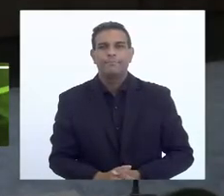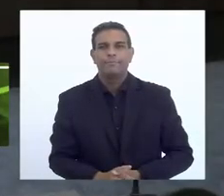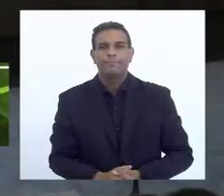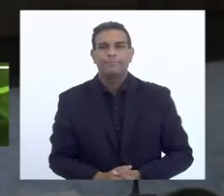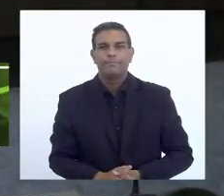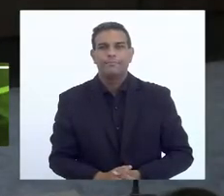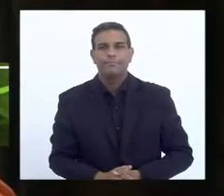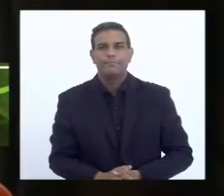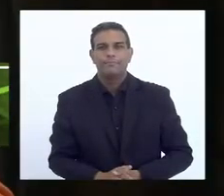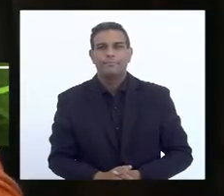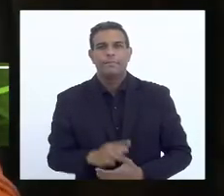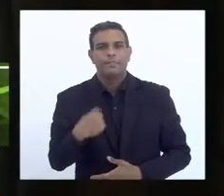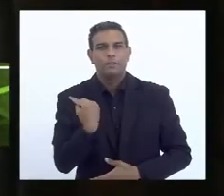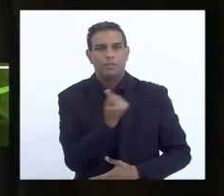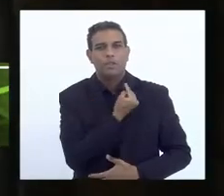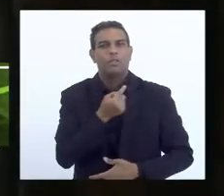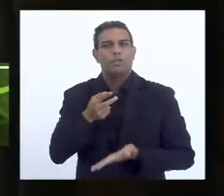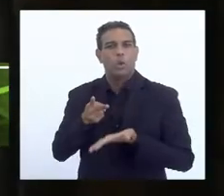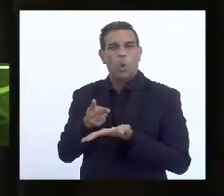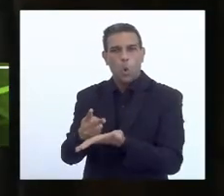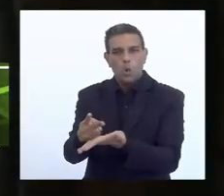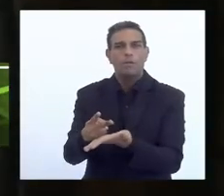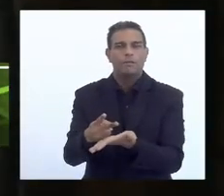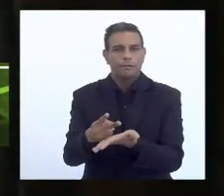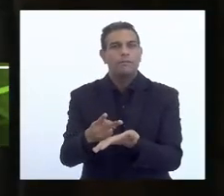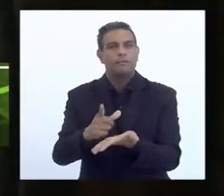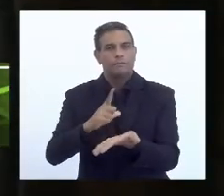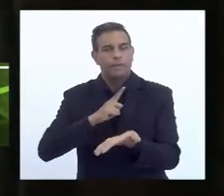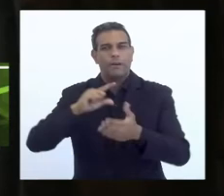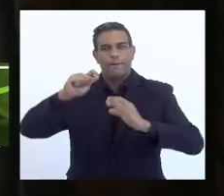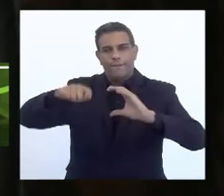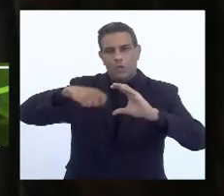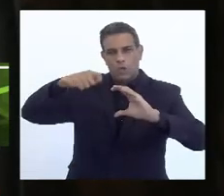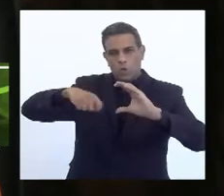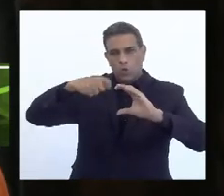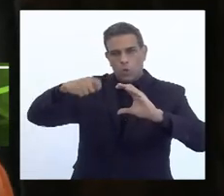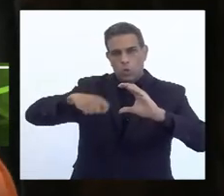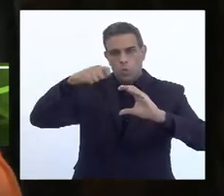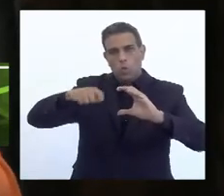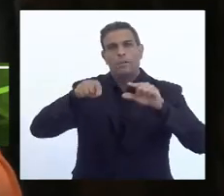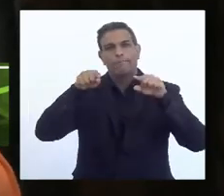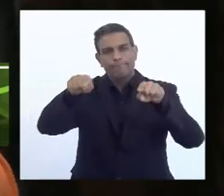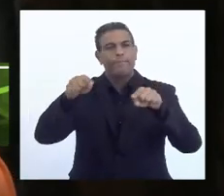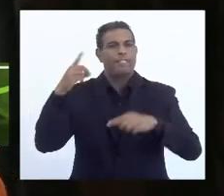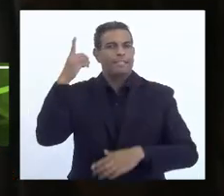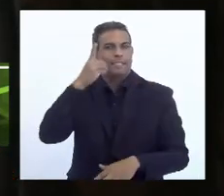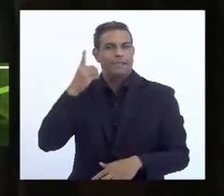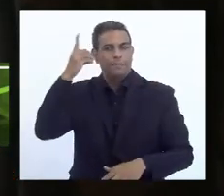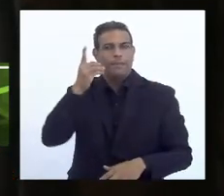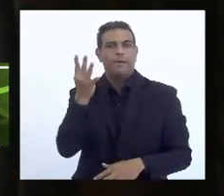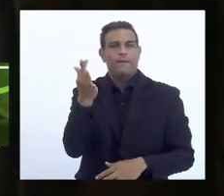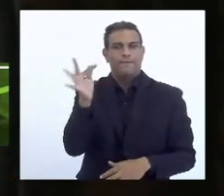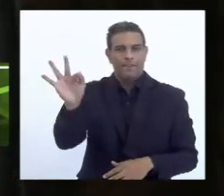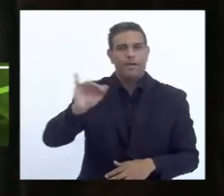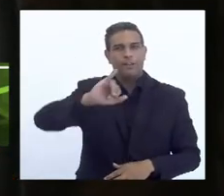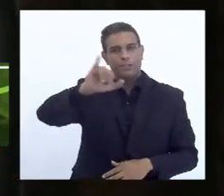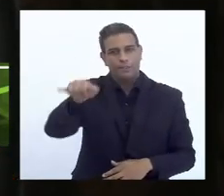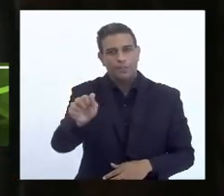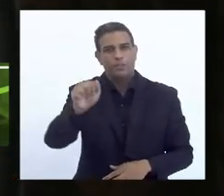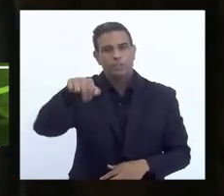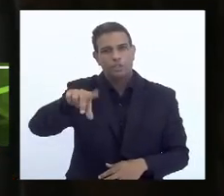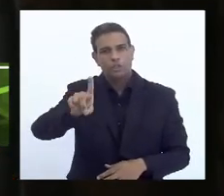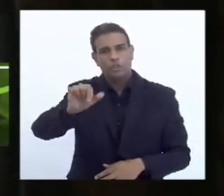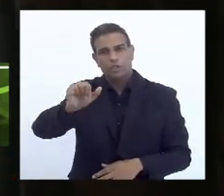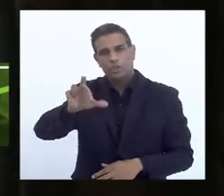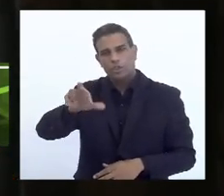gente, dando continuidade, tem um vídeo da nossa deputada federal, Jandira Fegali,